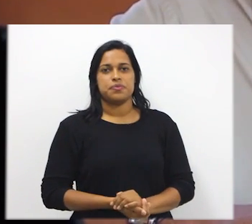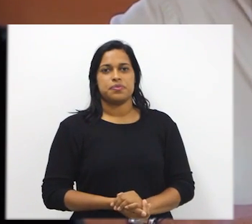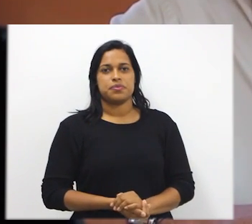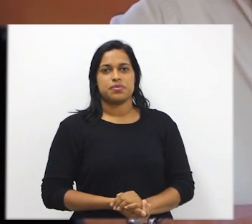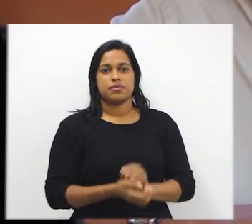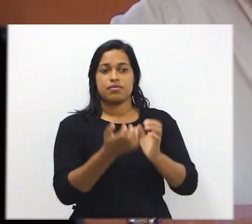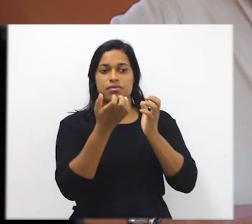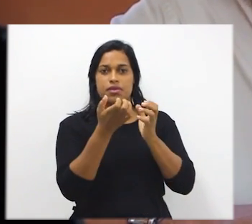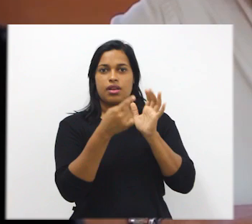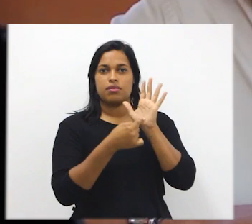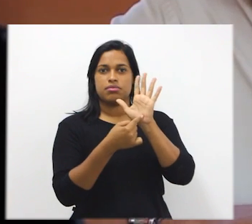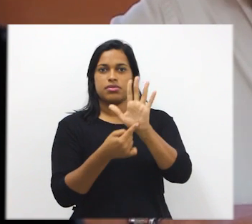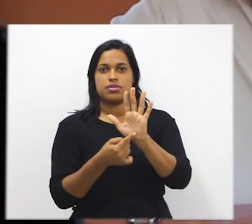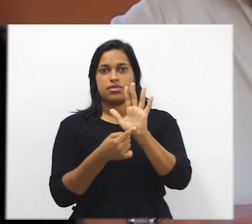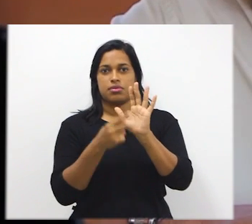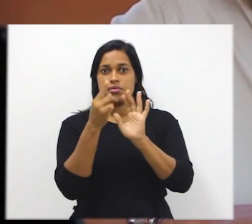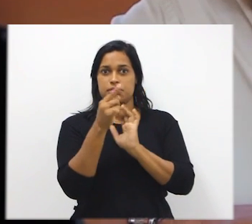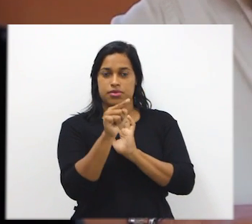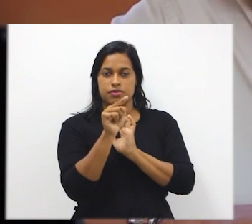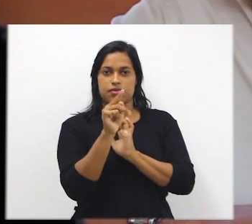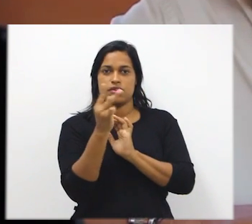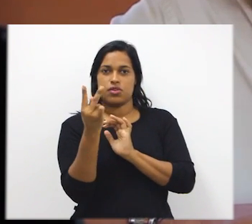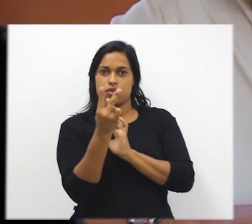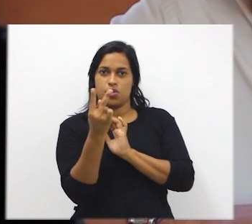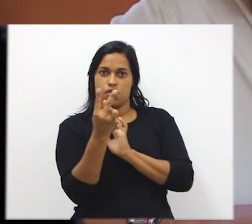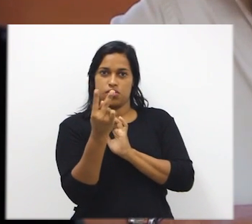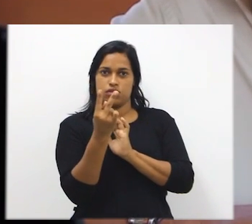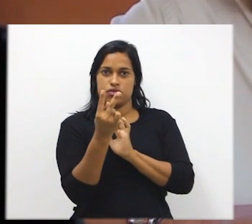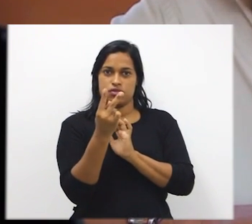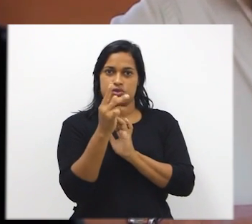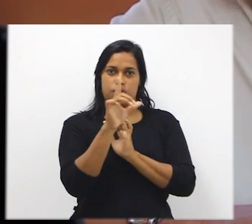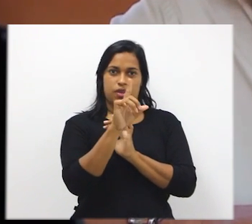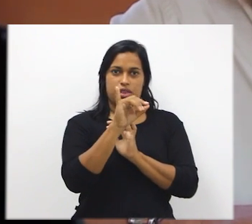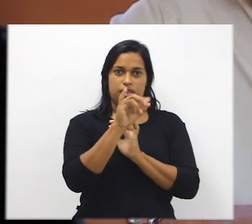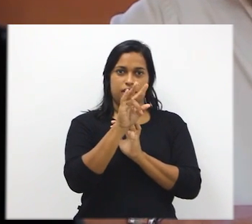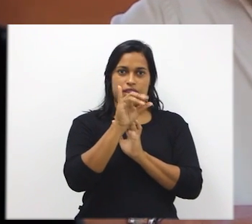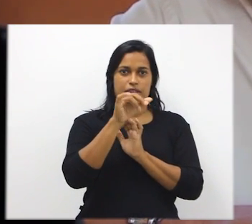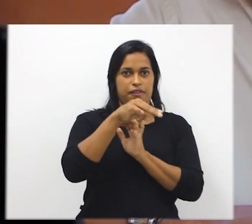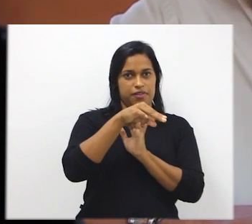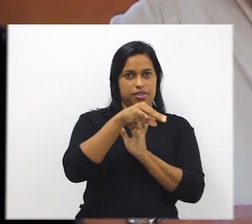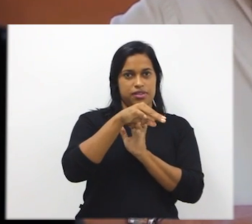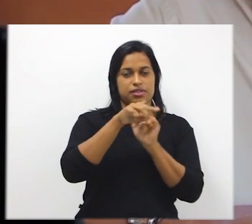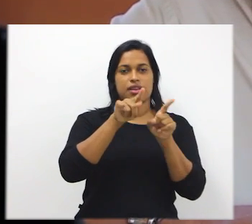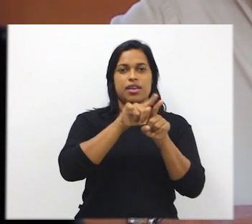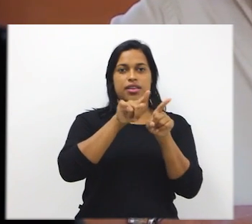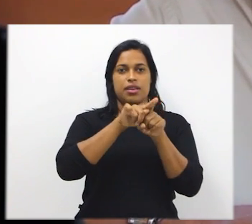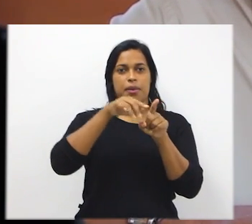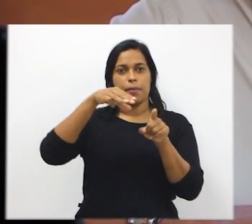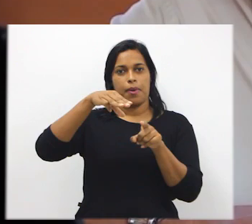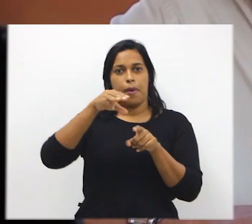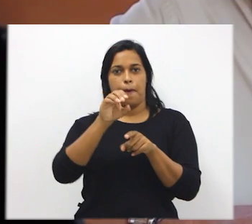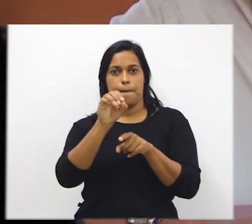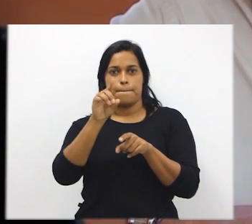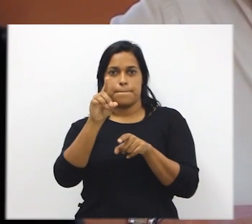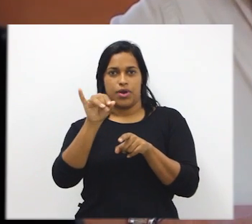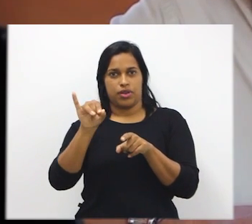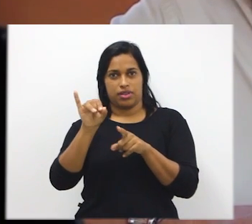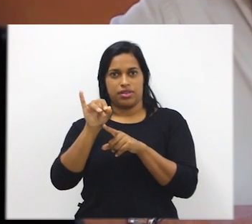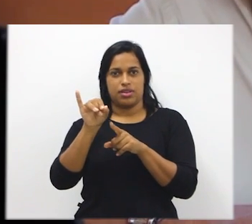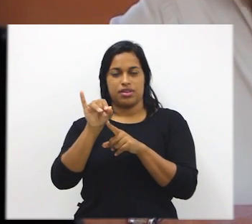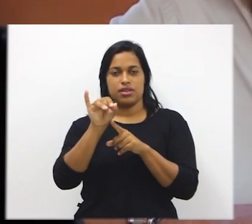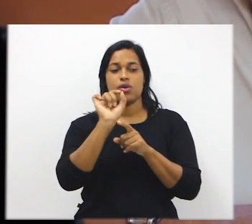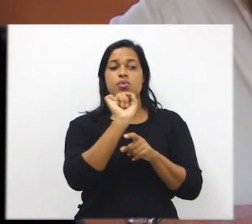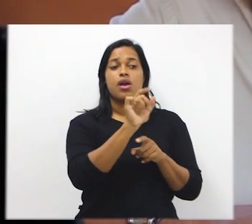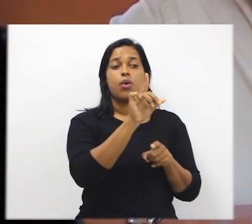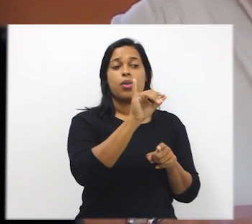Eu queria apresentar para vocês 2 operadores, o div e o mod. O div, ele resulta o quociente de